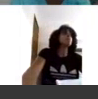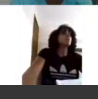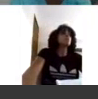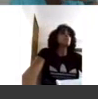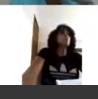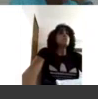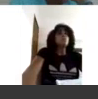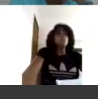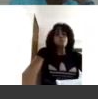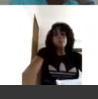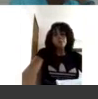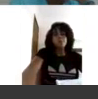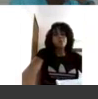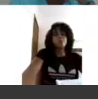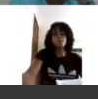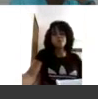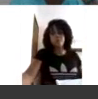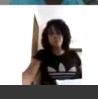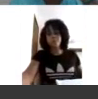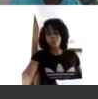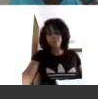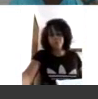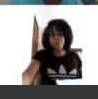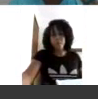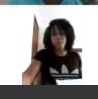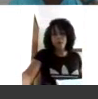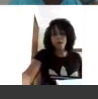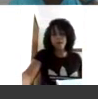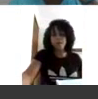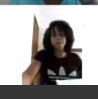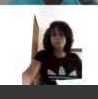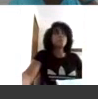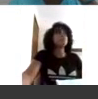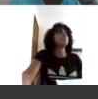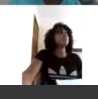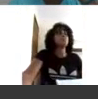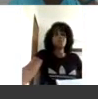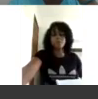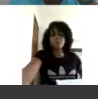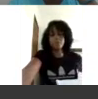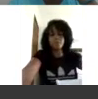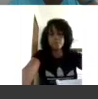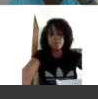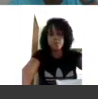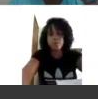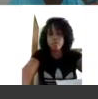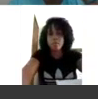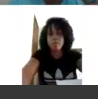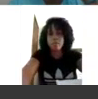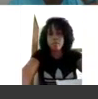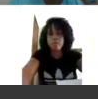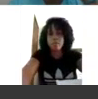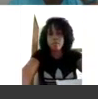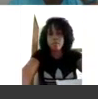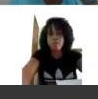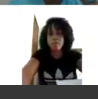Com isso, tivemos alguns convidados, né, ao longo desse período que nos aproximou de algumas coisas em